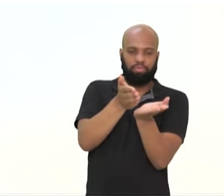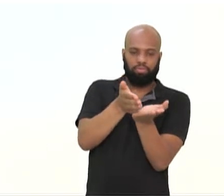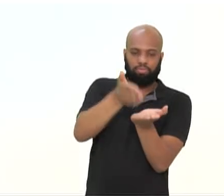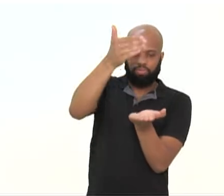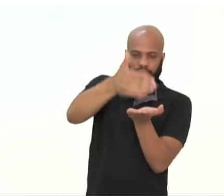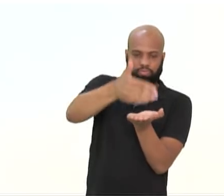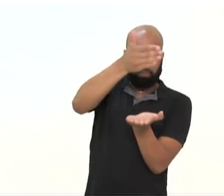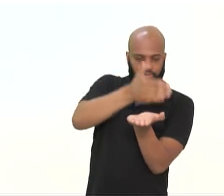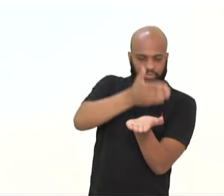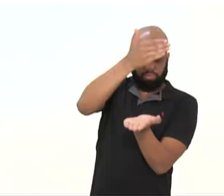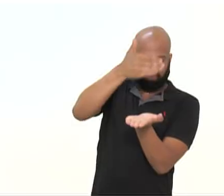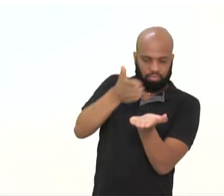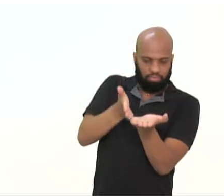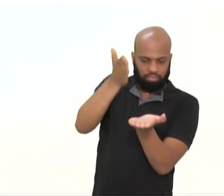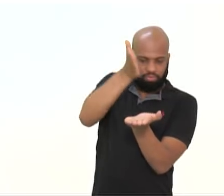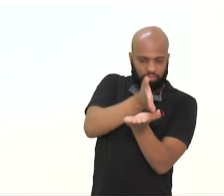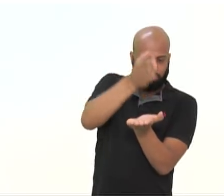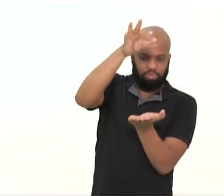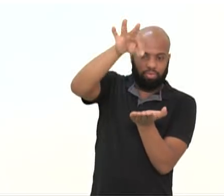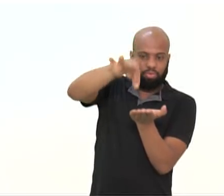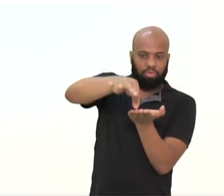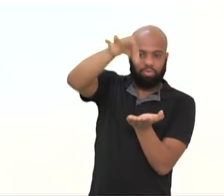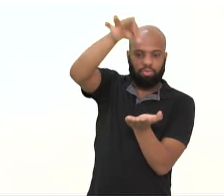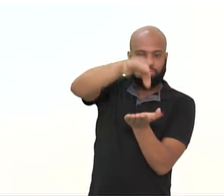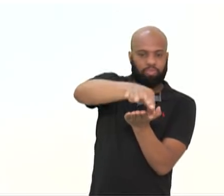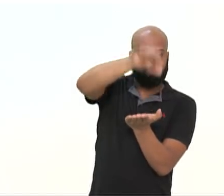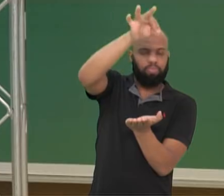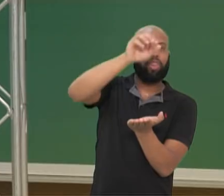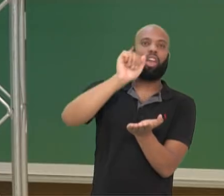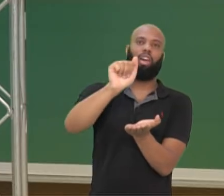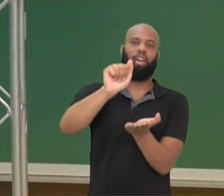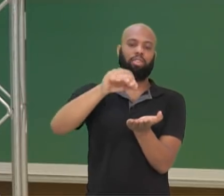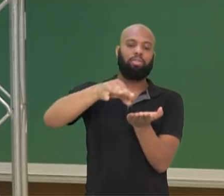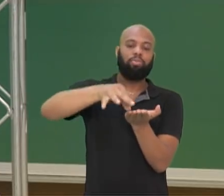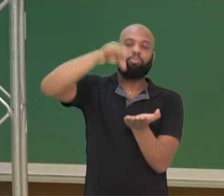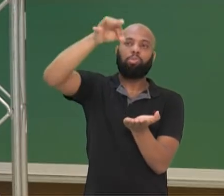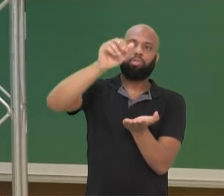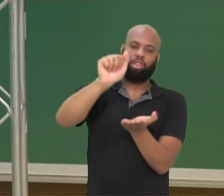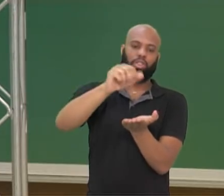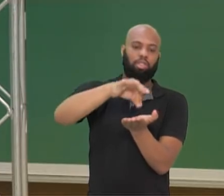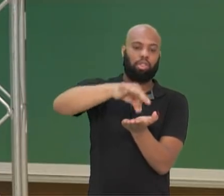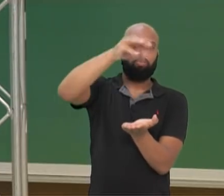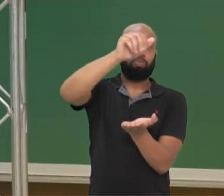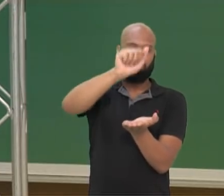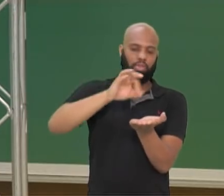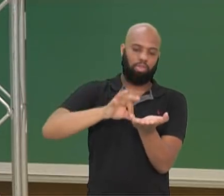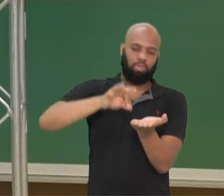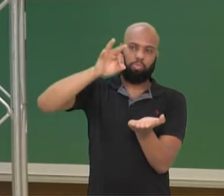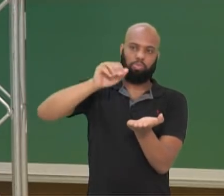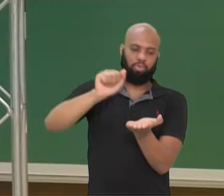A. Então, o volume dele vai ser A ao cubo, certo?